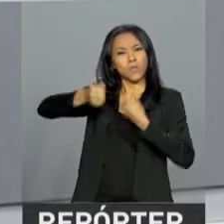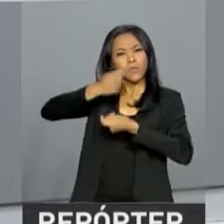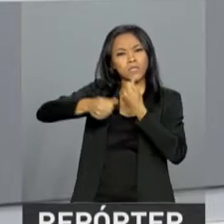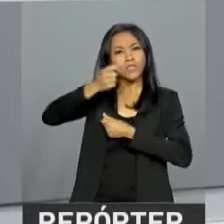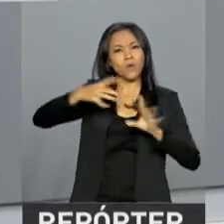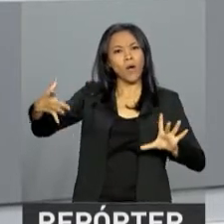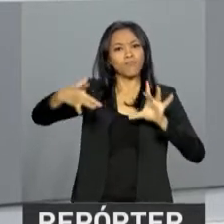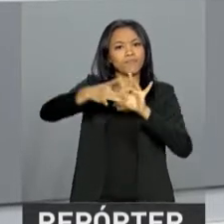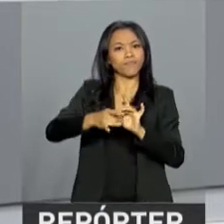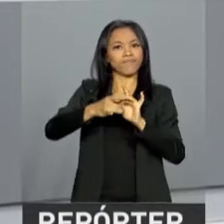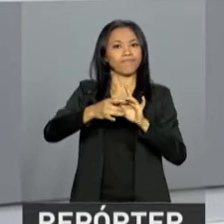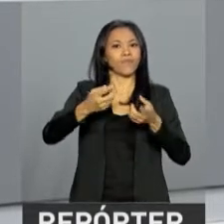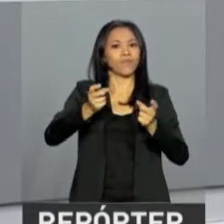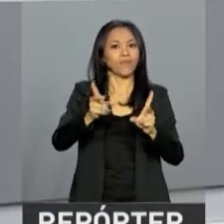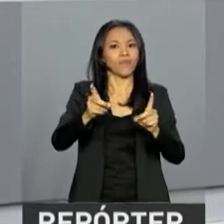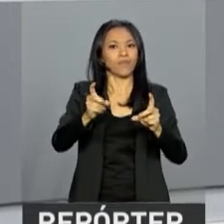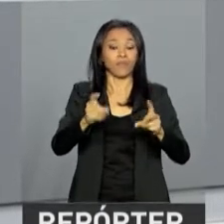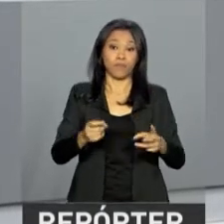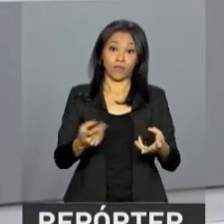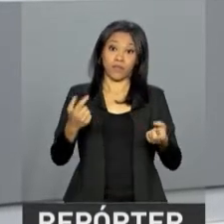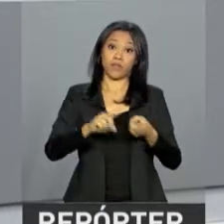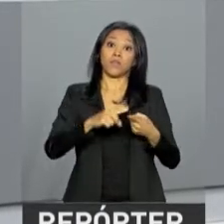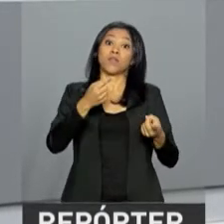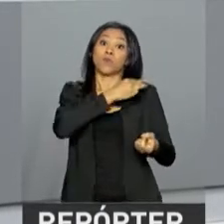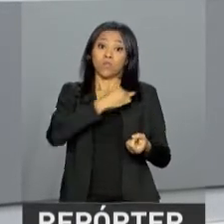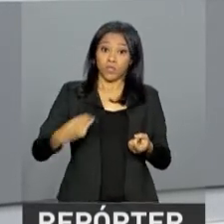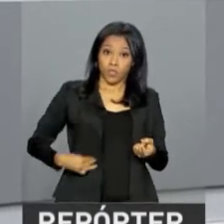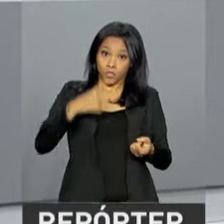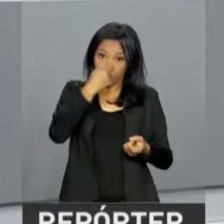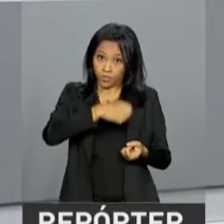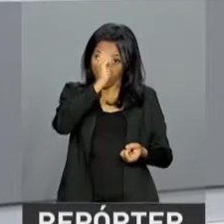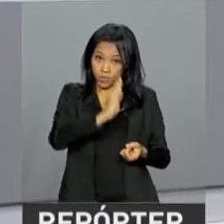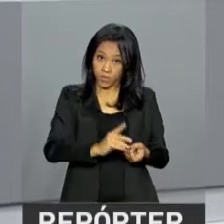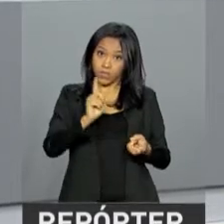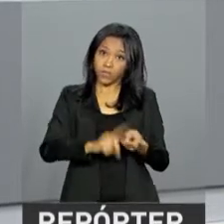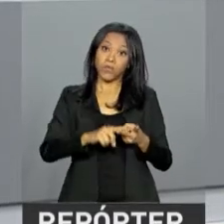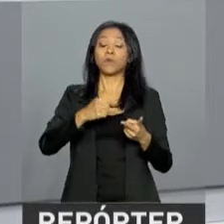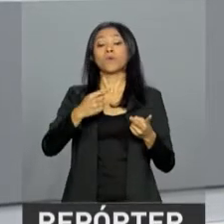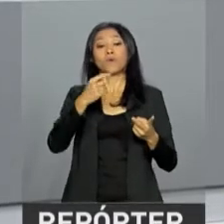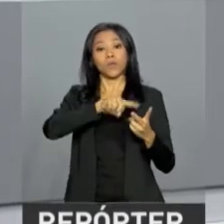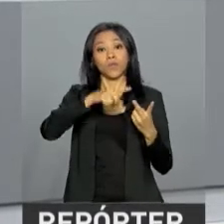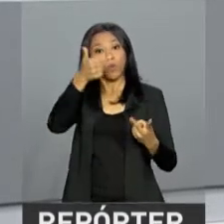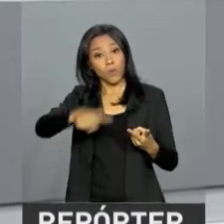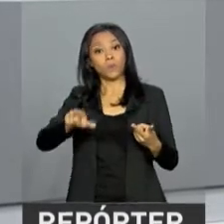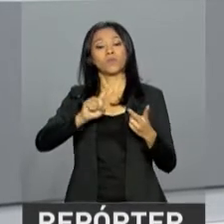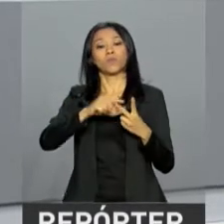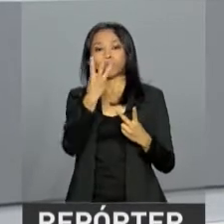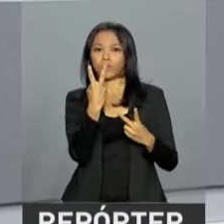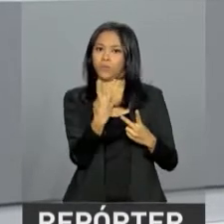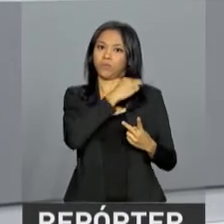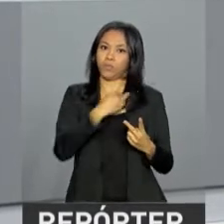os ministros marcos jorge de lima da indústria comércio exterior e serviços e aloysio nunes das relações exteriores